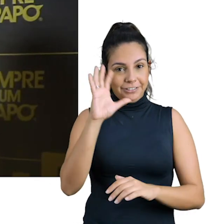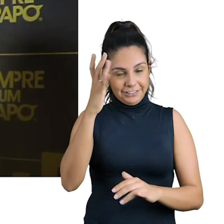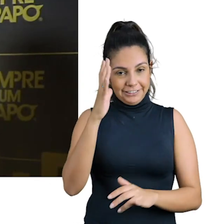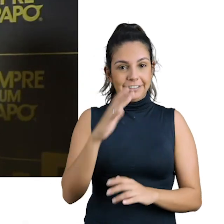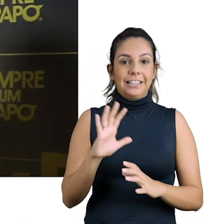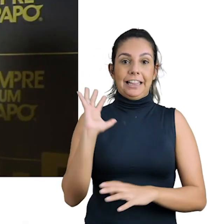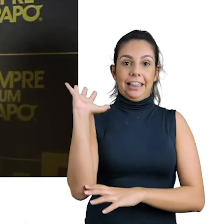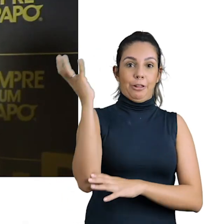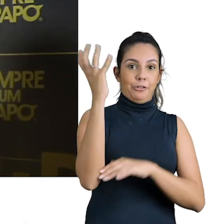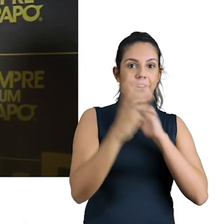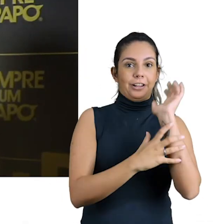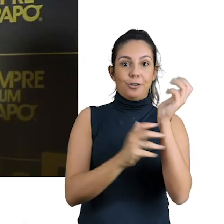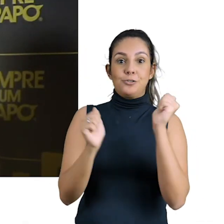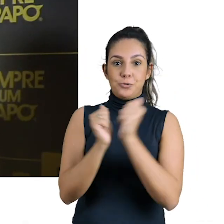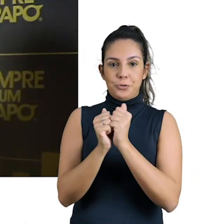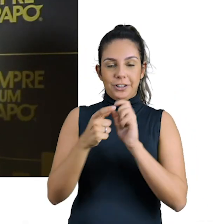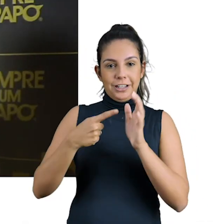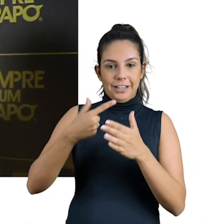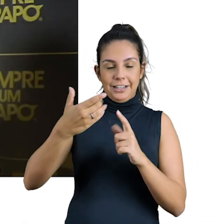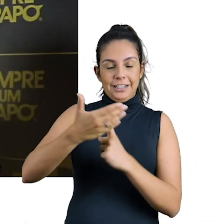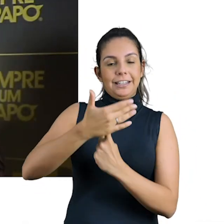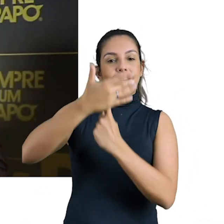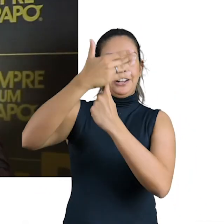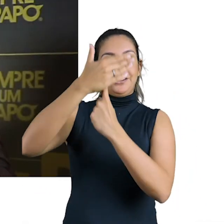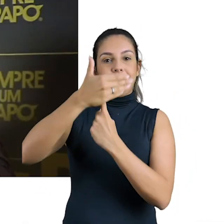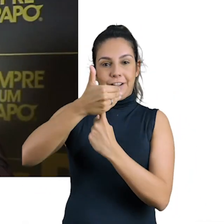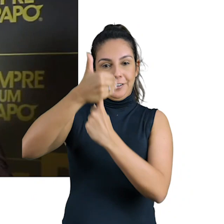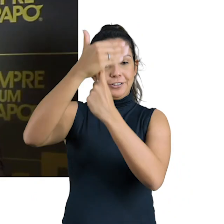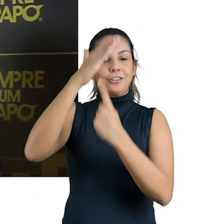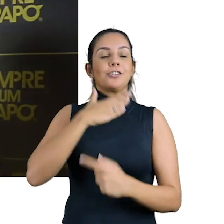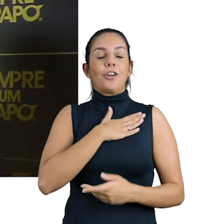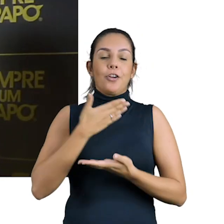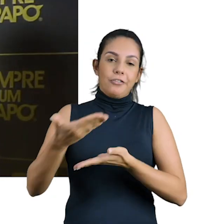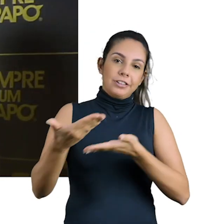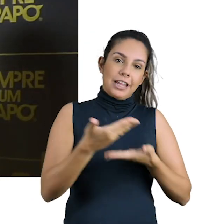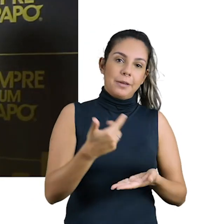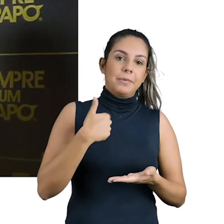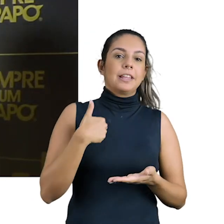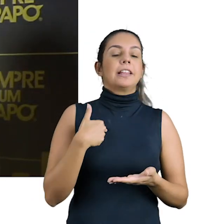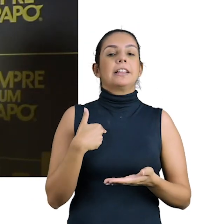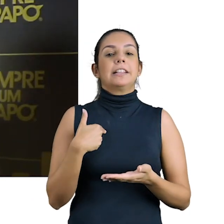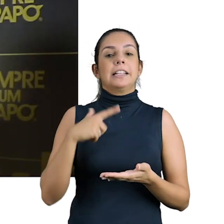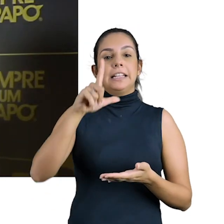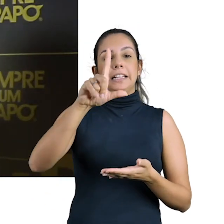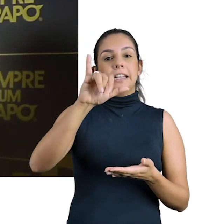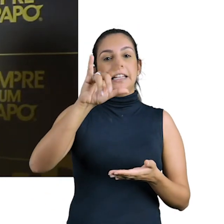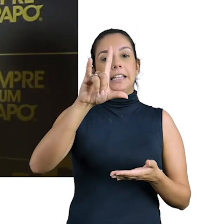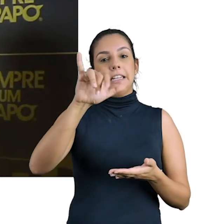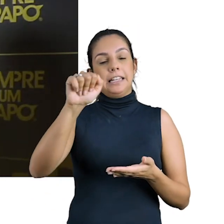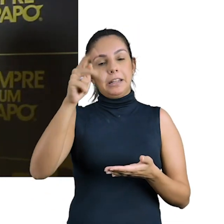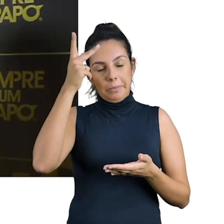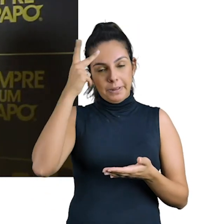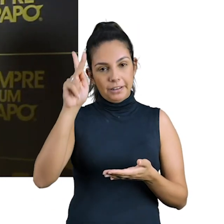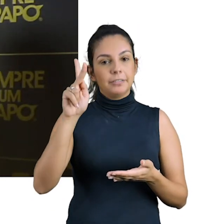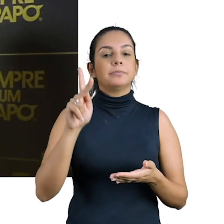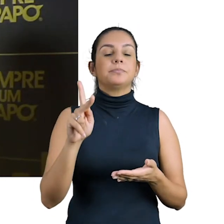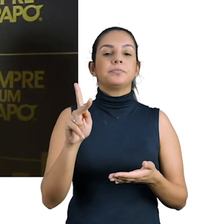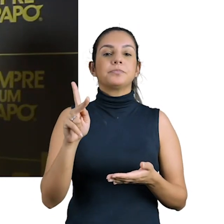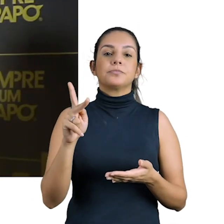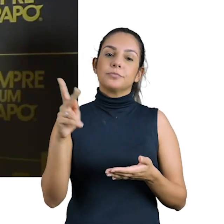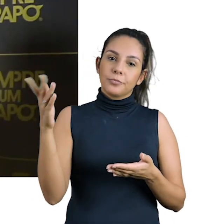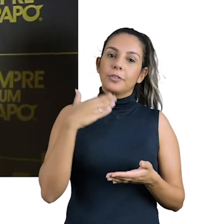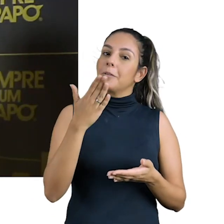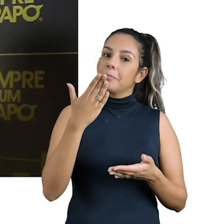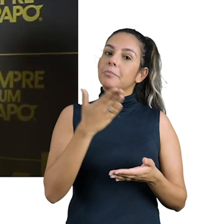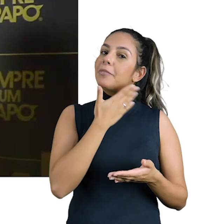em diversas cores. Eu gostaria de convidar a minha querida Lília Schwartz para